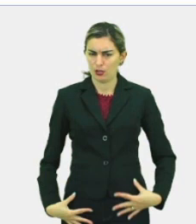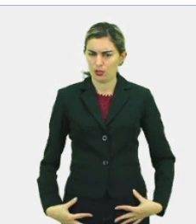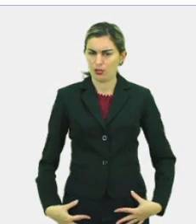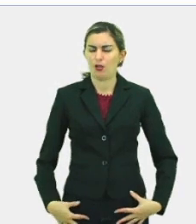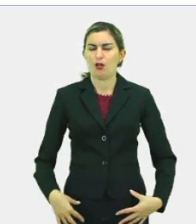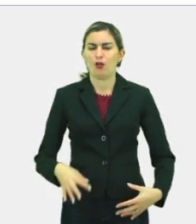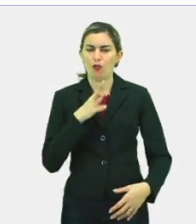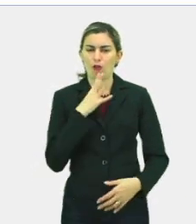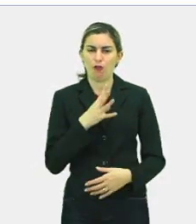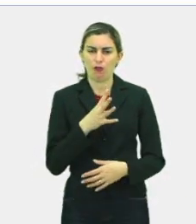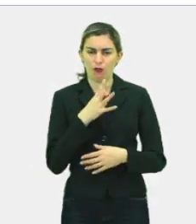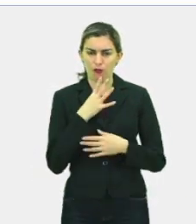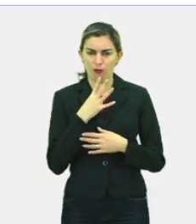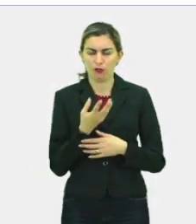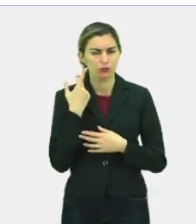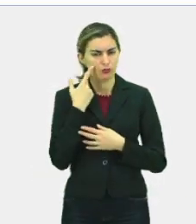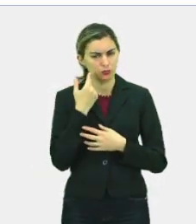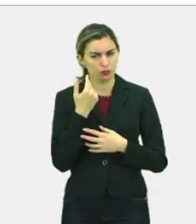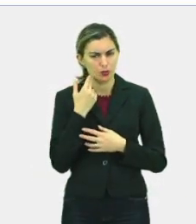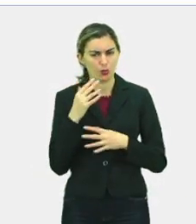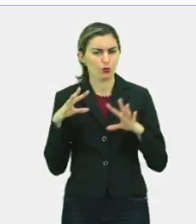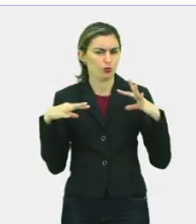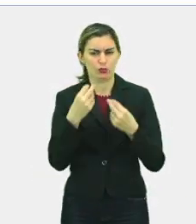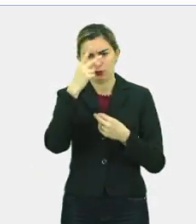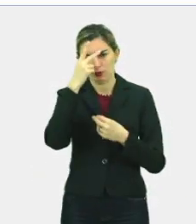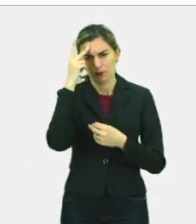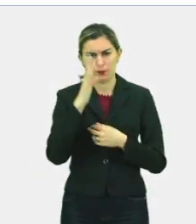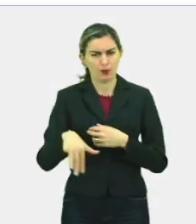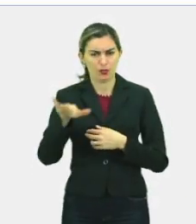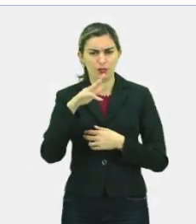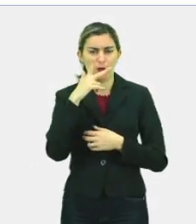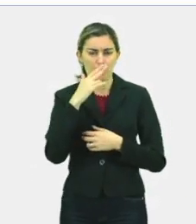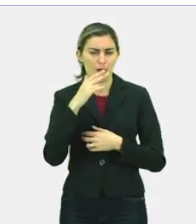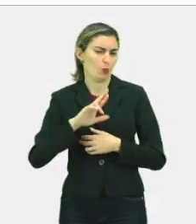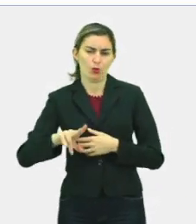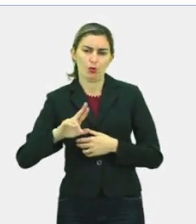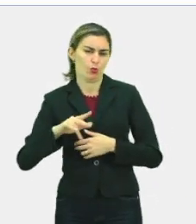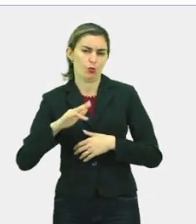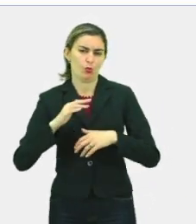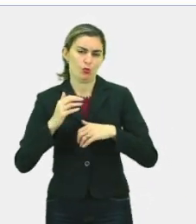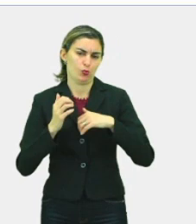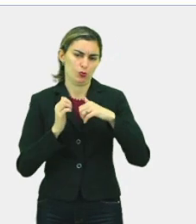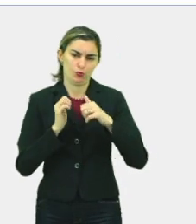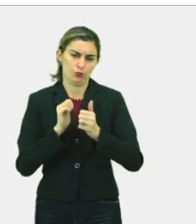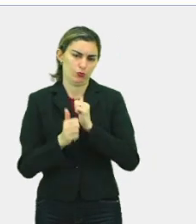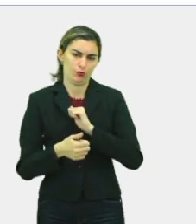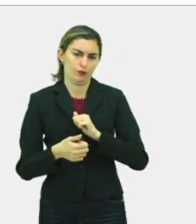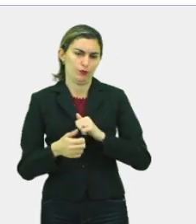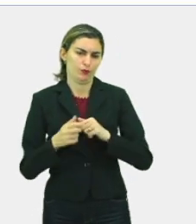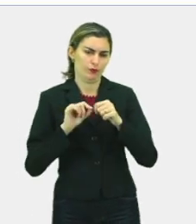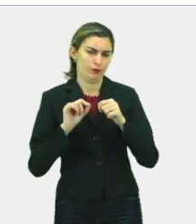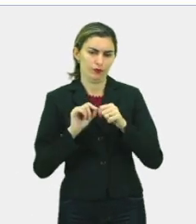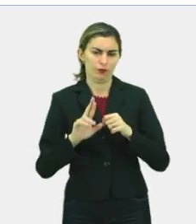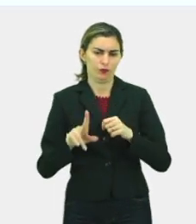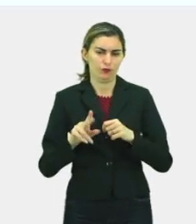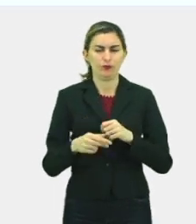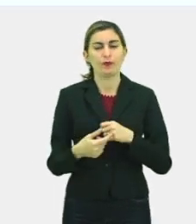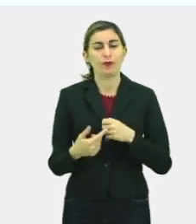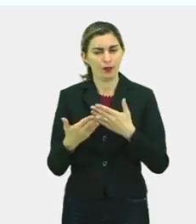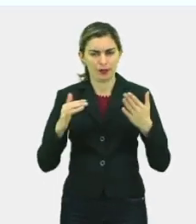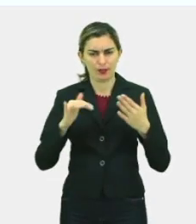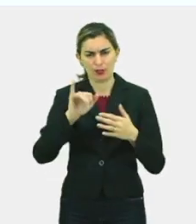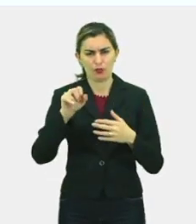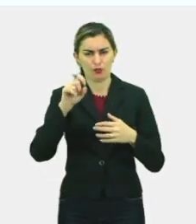E kimono é conhecido normalmente por todas as pessoas, mesmo as que não praticam. Só que